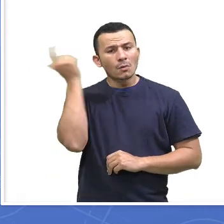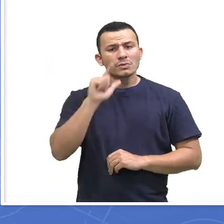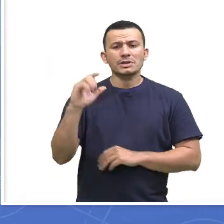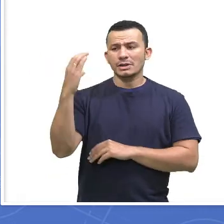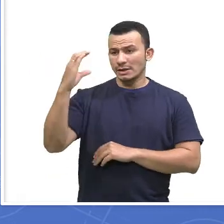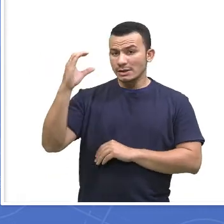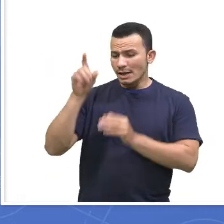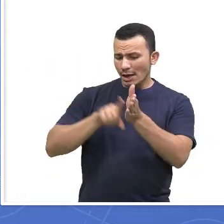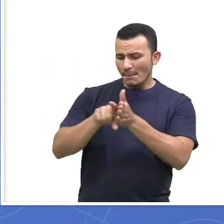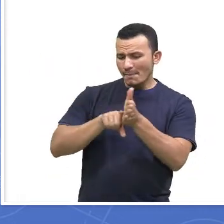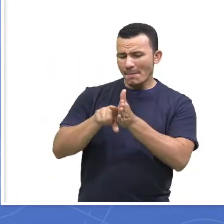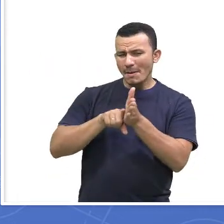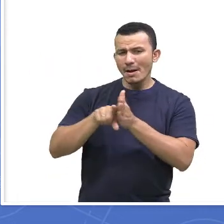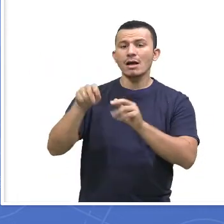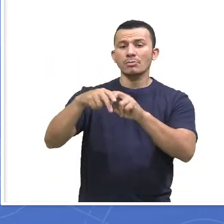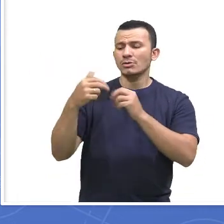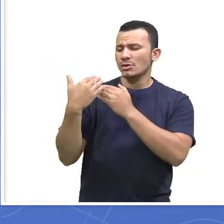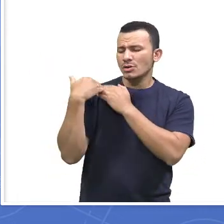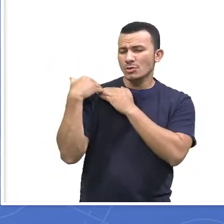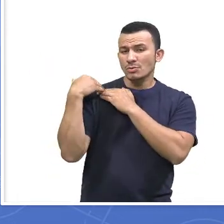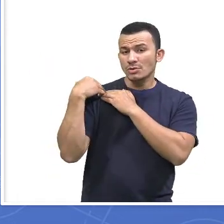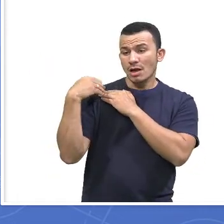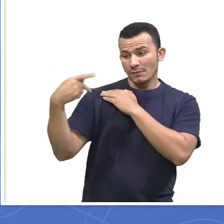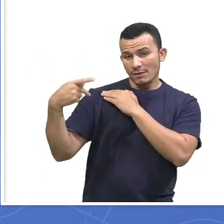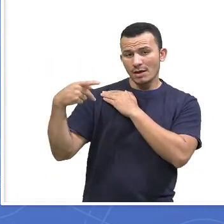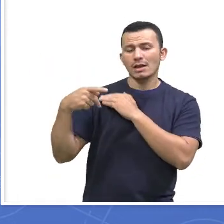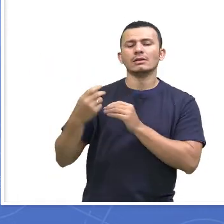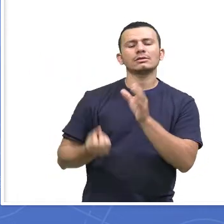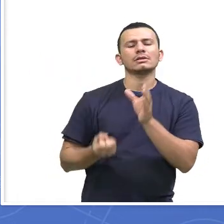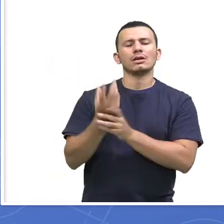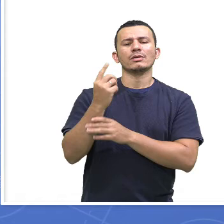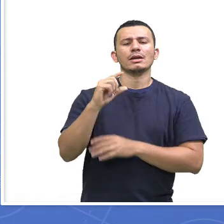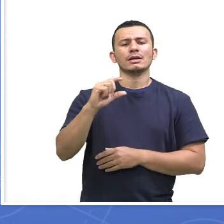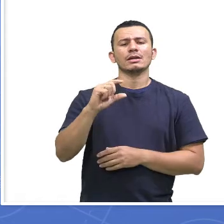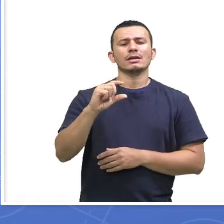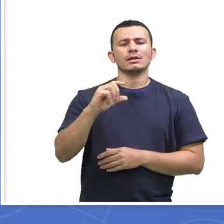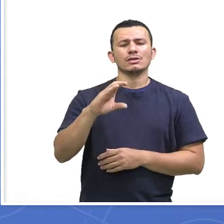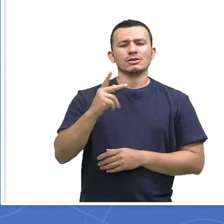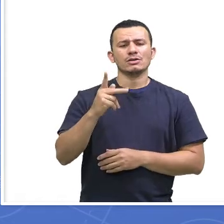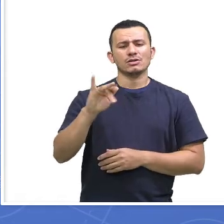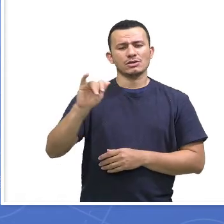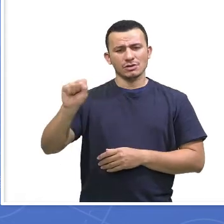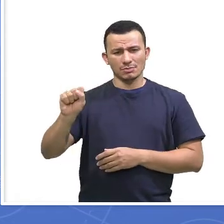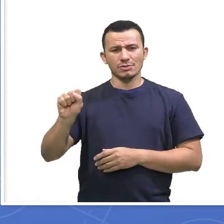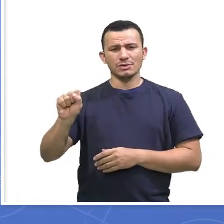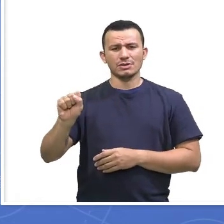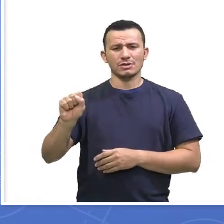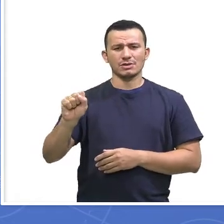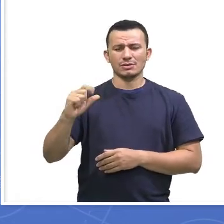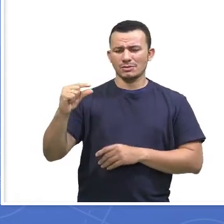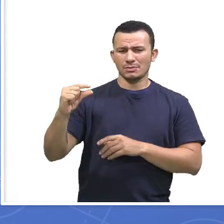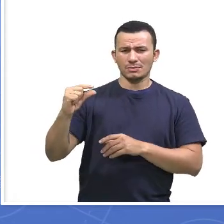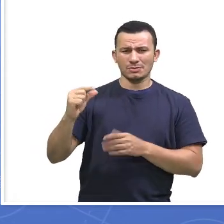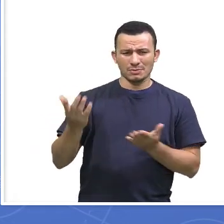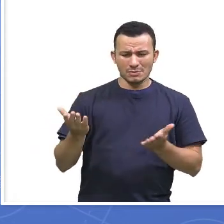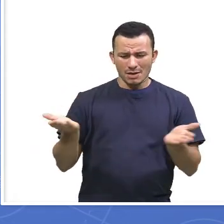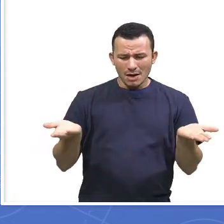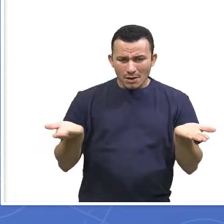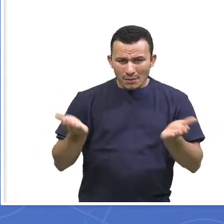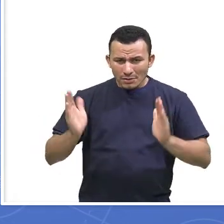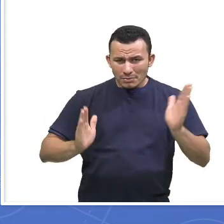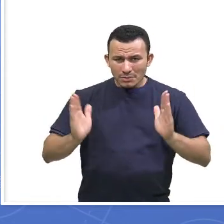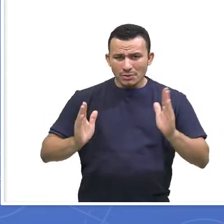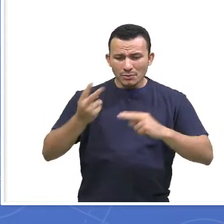sendo responsável pela criação dos primeiros microchips. Também não, né? Porque microchips não é desse período, início do